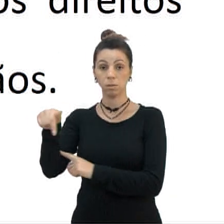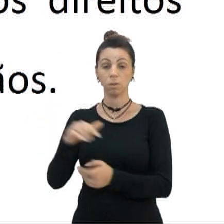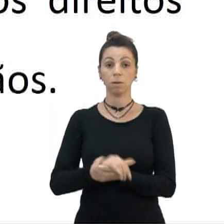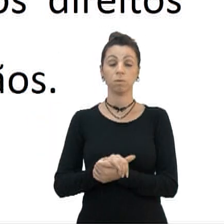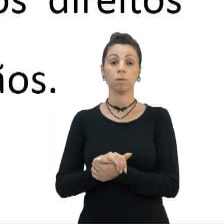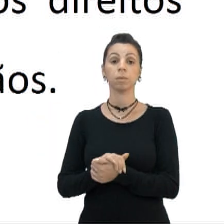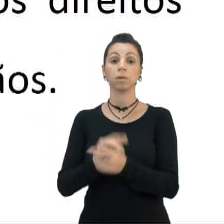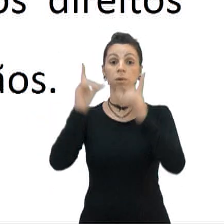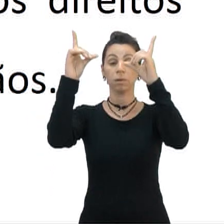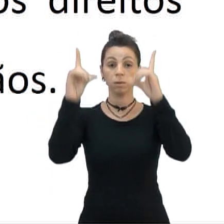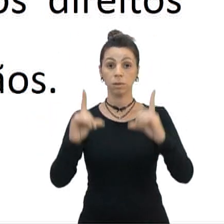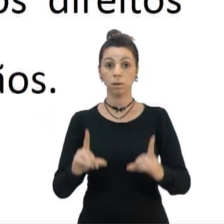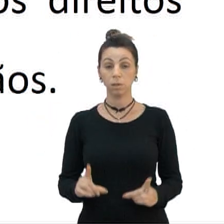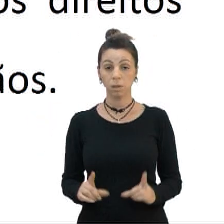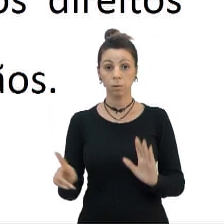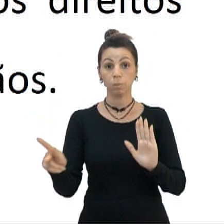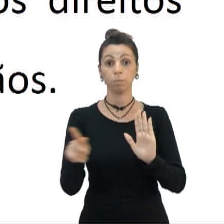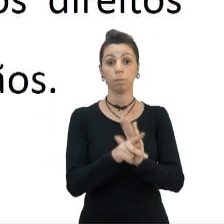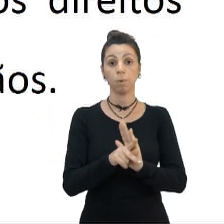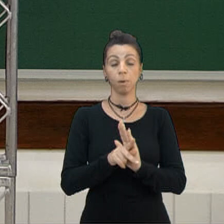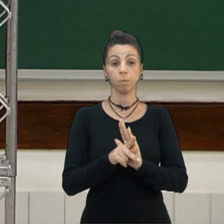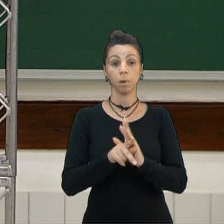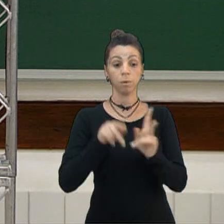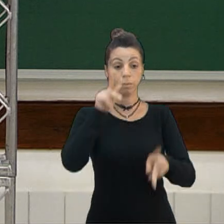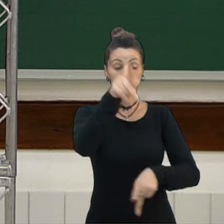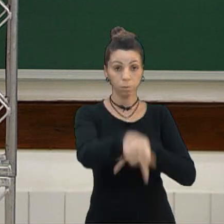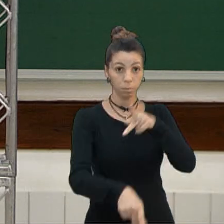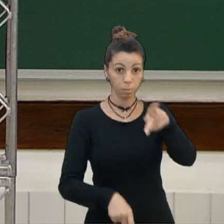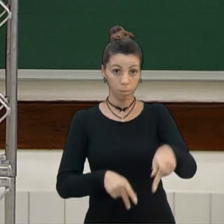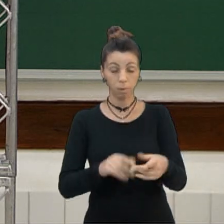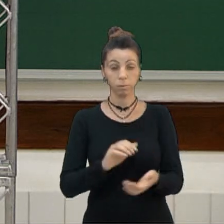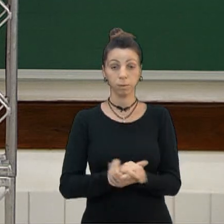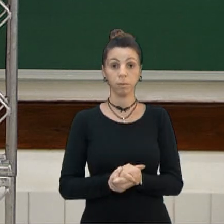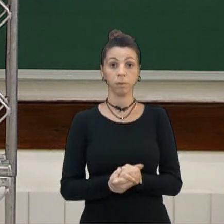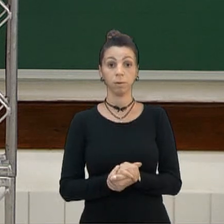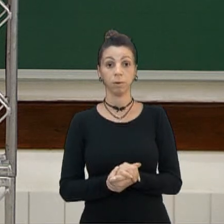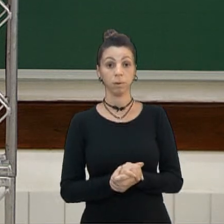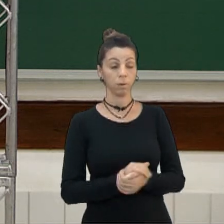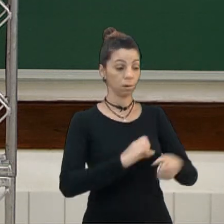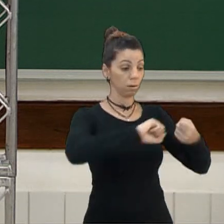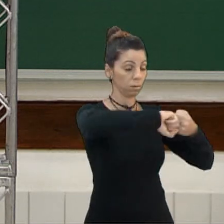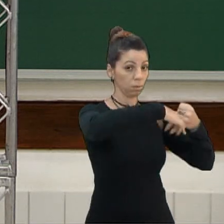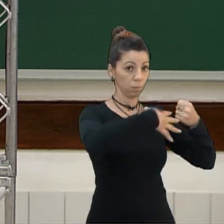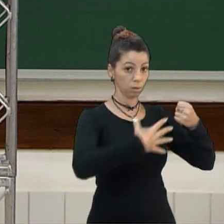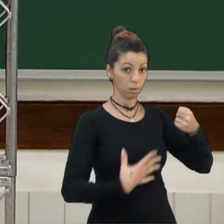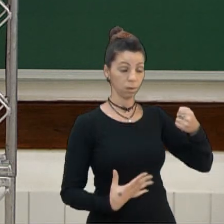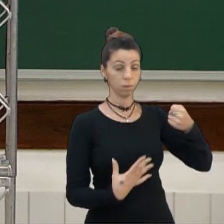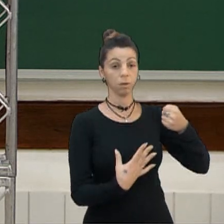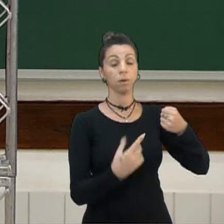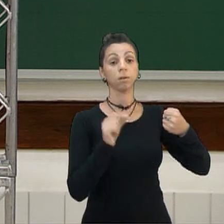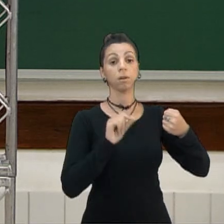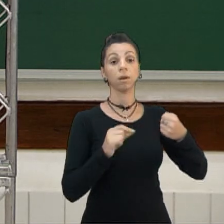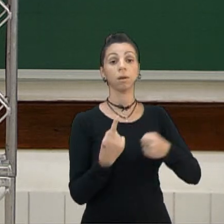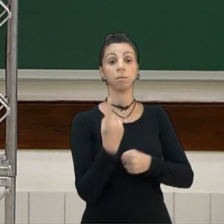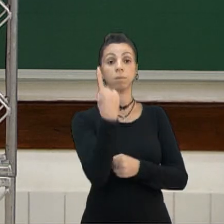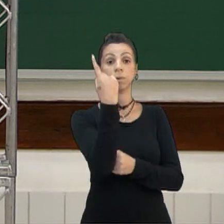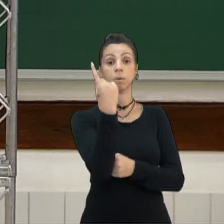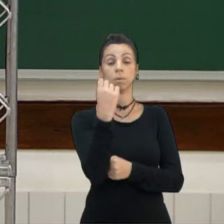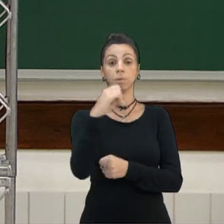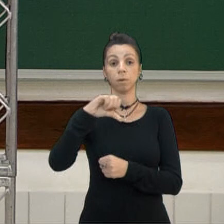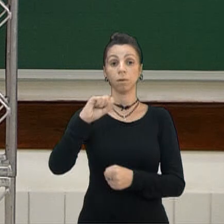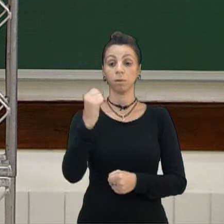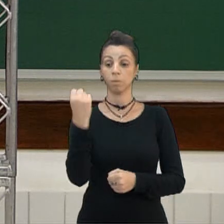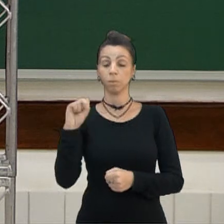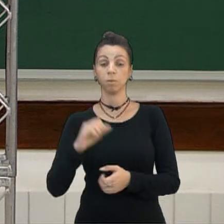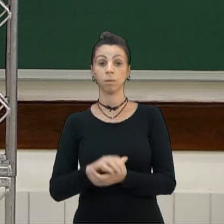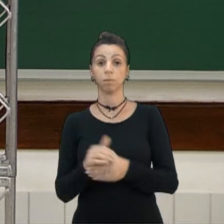aos cidadãos. Então, desde a democrática, que foi feita em 1988, tá? Nós temos